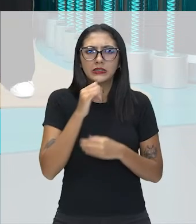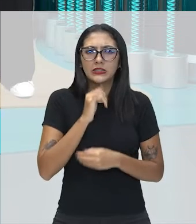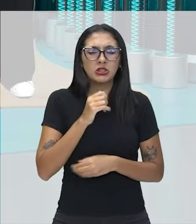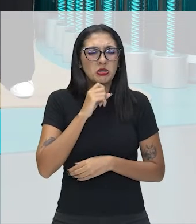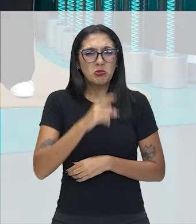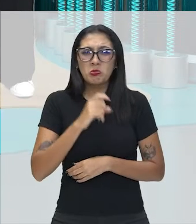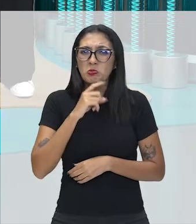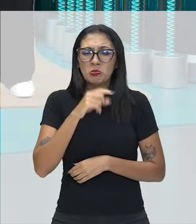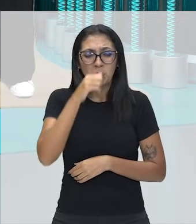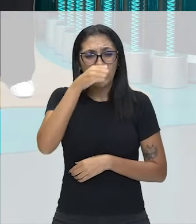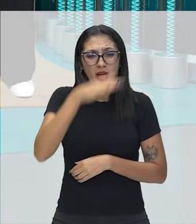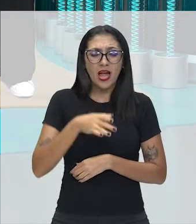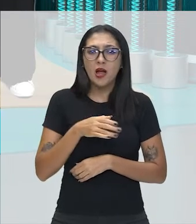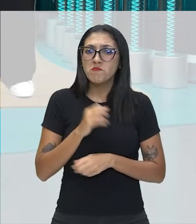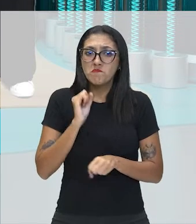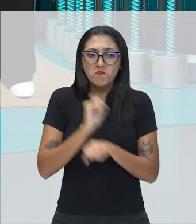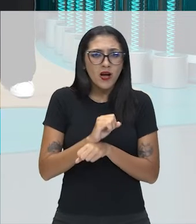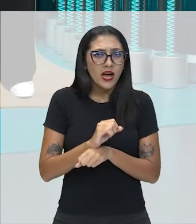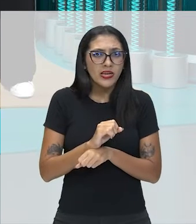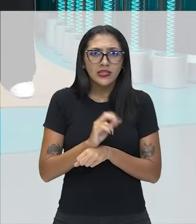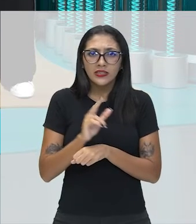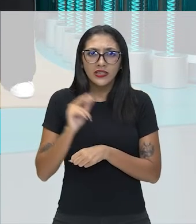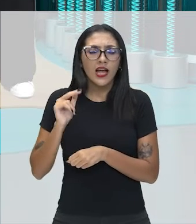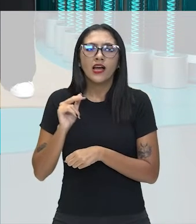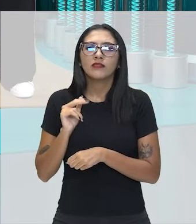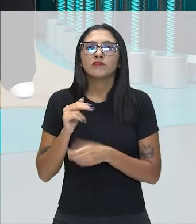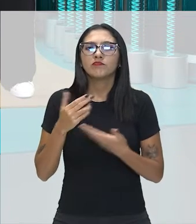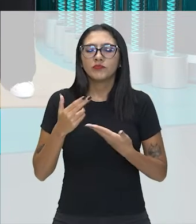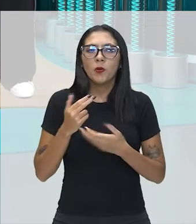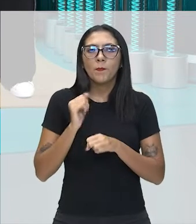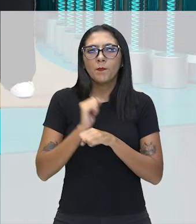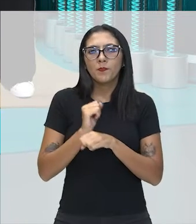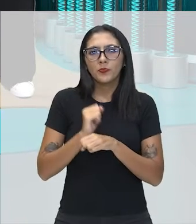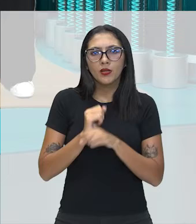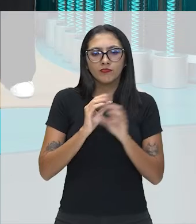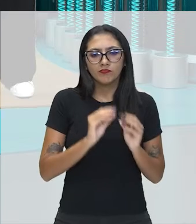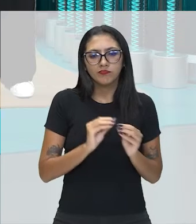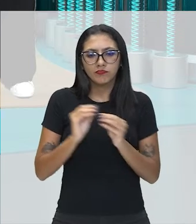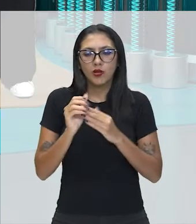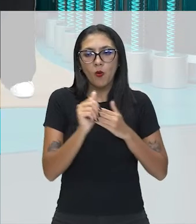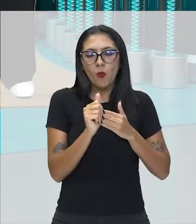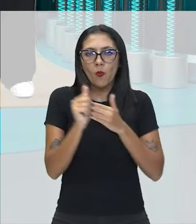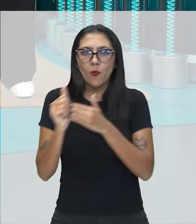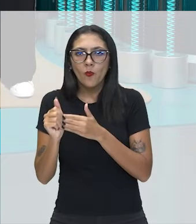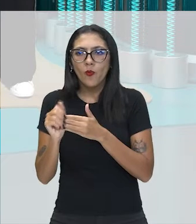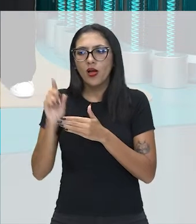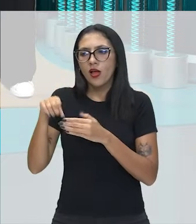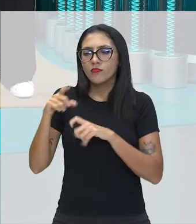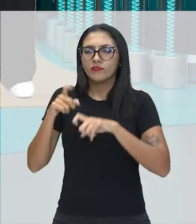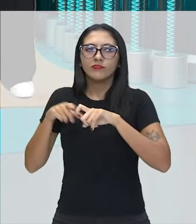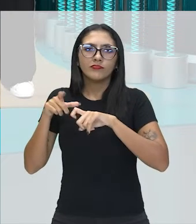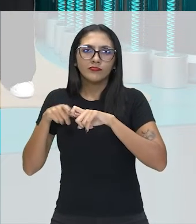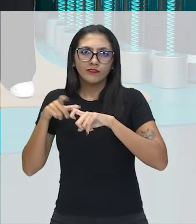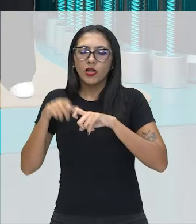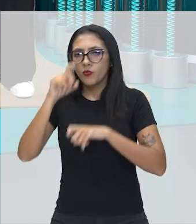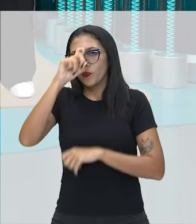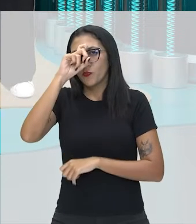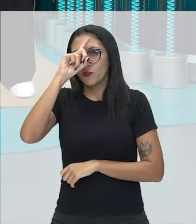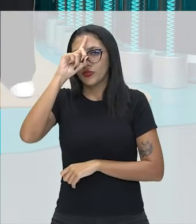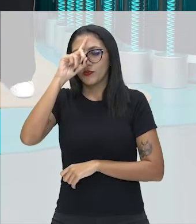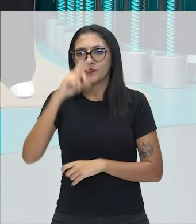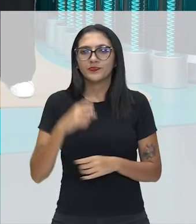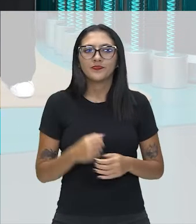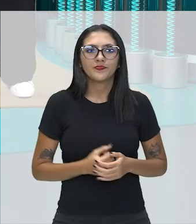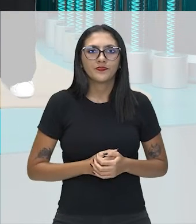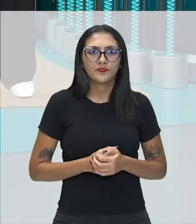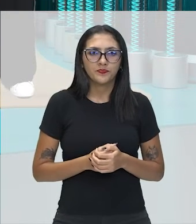pessoa para uma unidade de saúde. Ok? Agora, se o sangramento no nariz, após ter batido